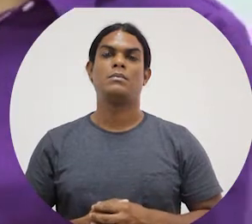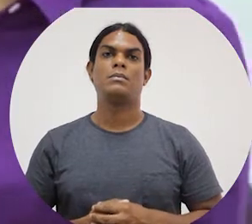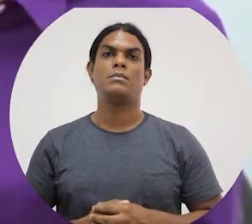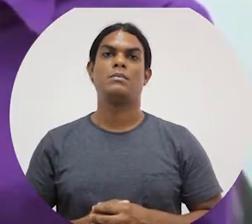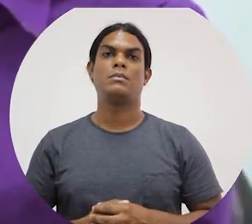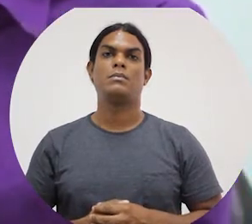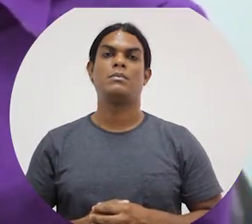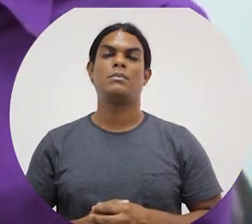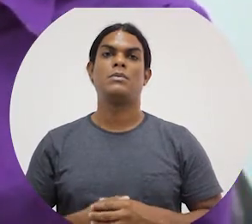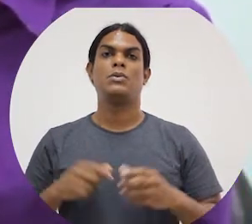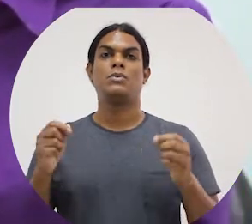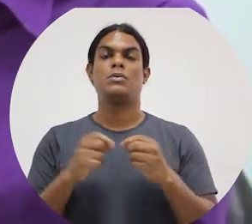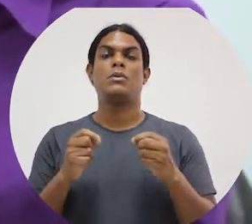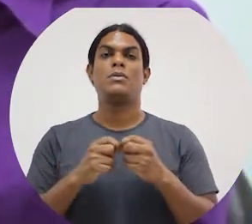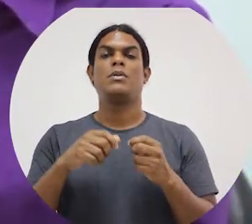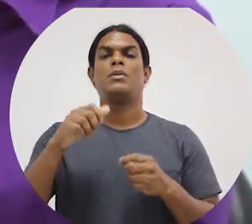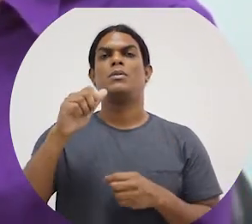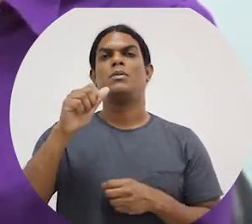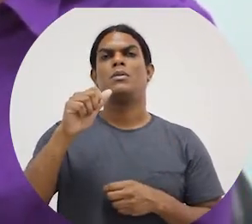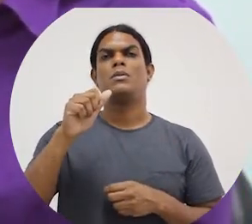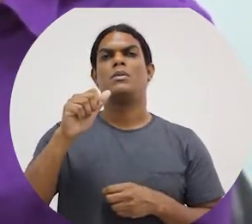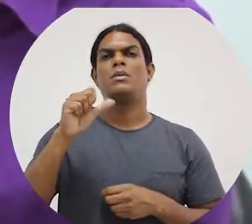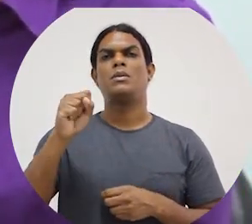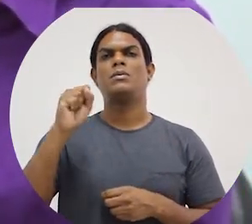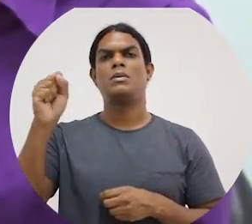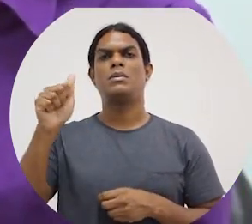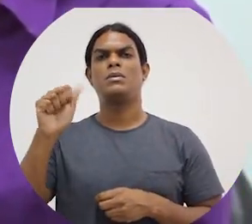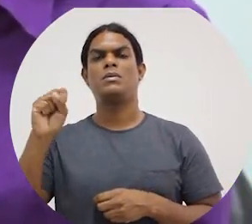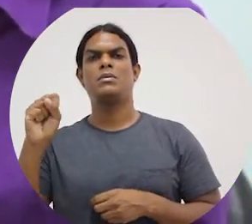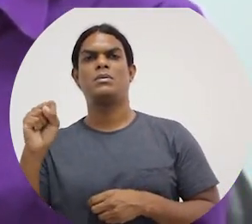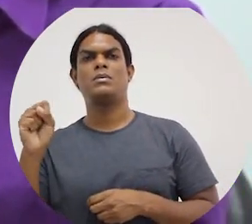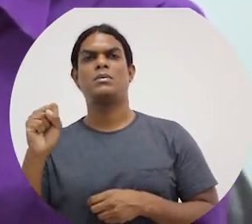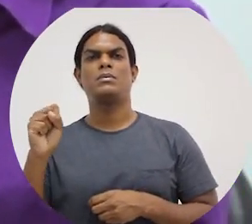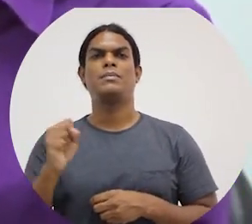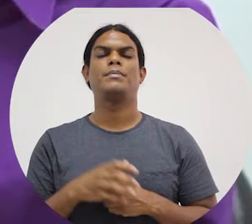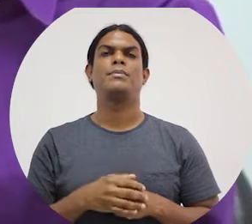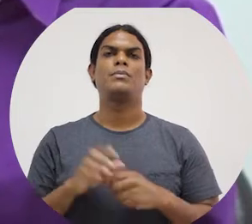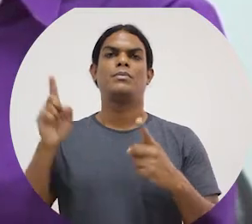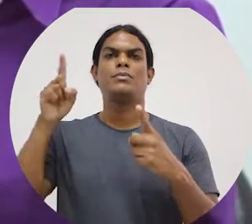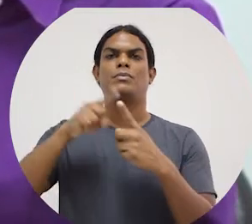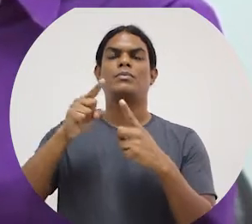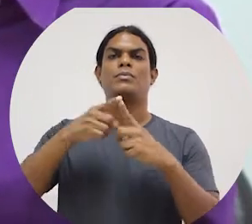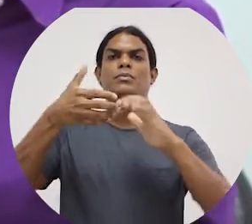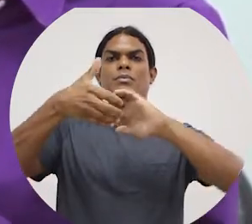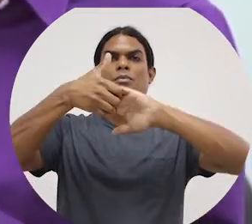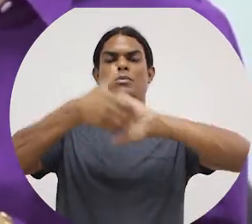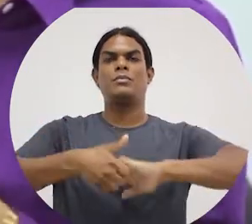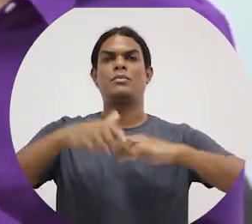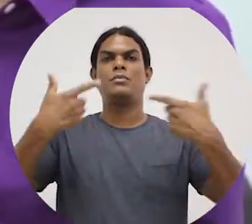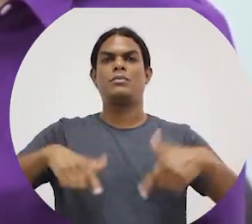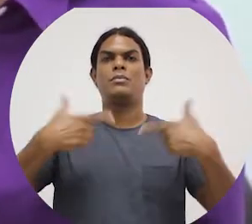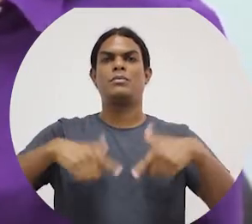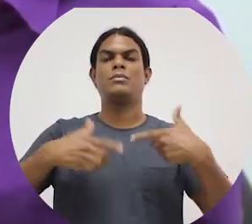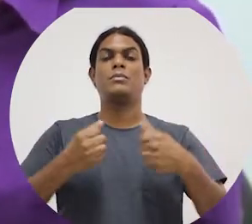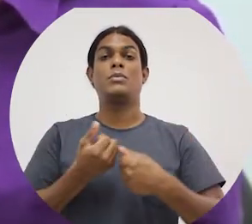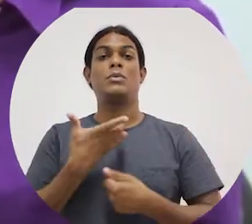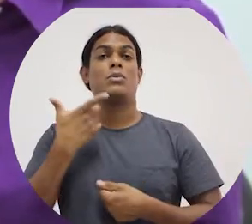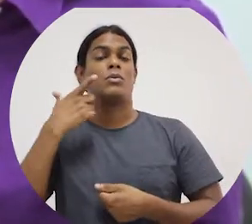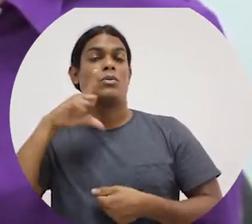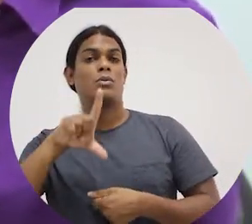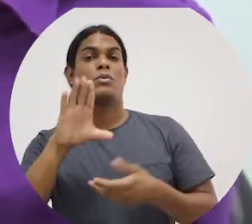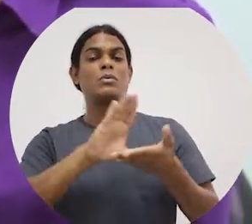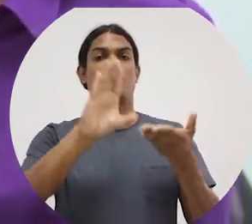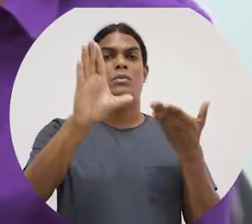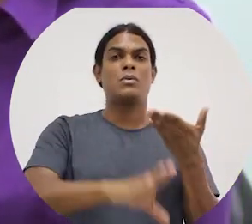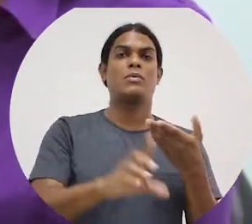Quando são feitos SLAs ou acordos de níveis de serviço, é possível conseguir alguns benefícios